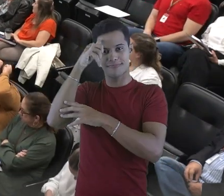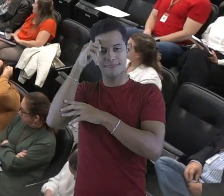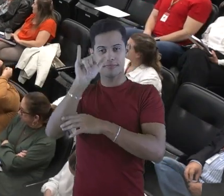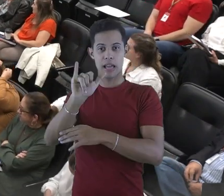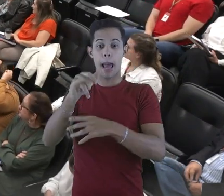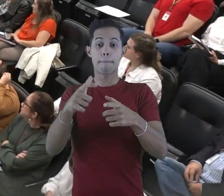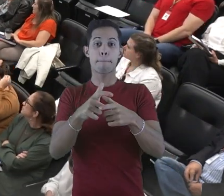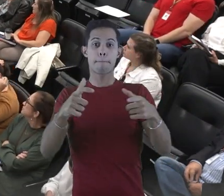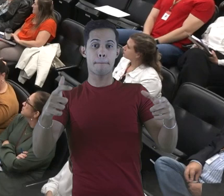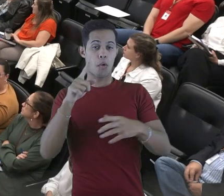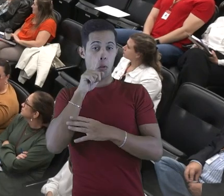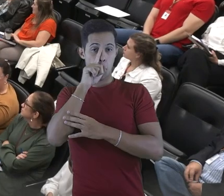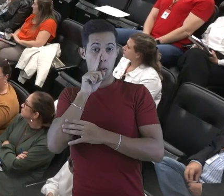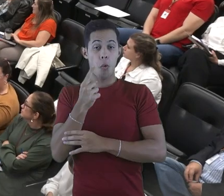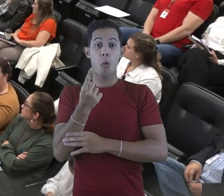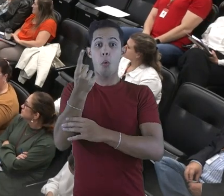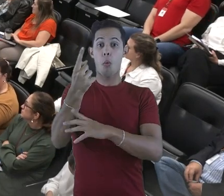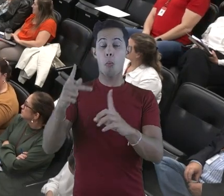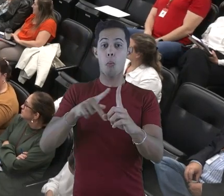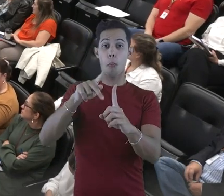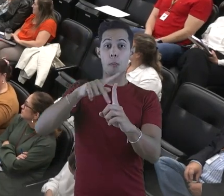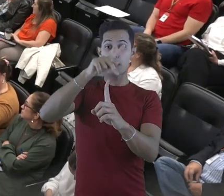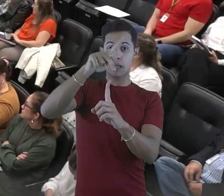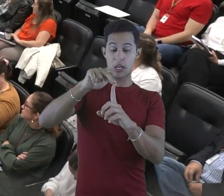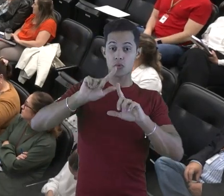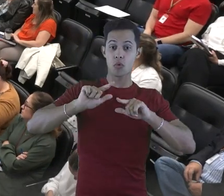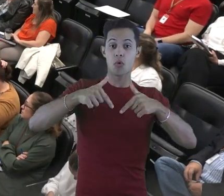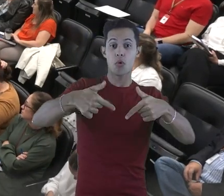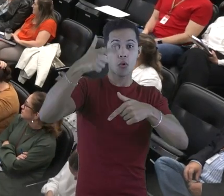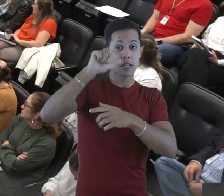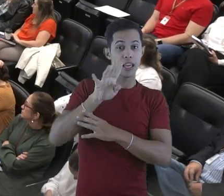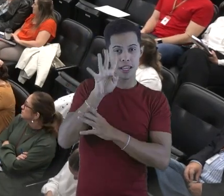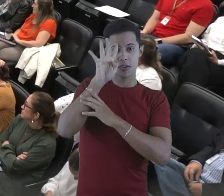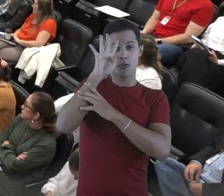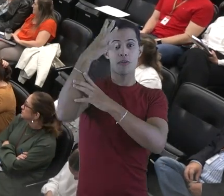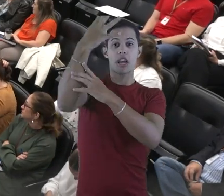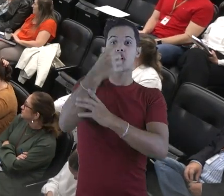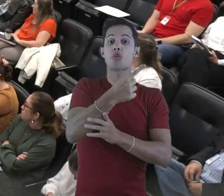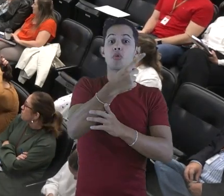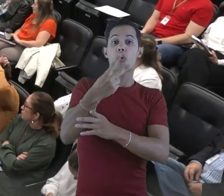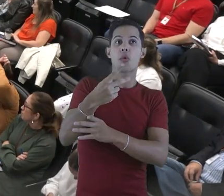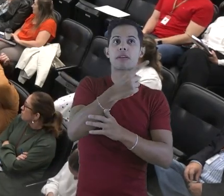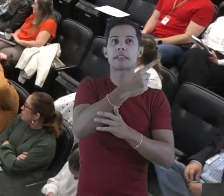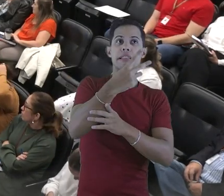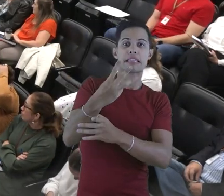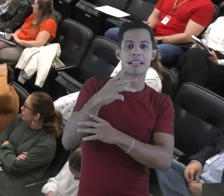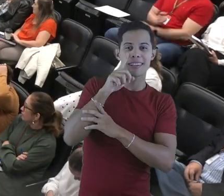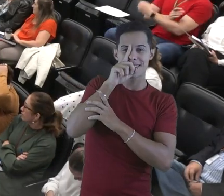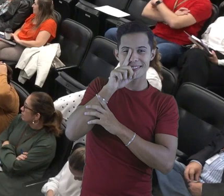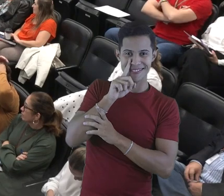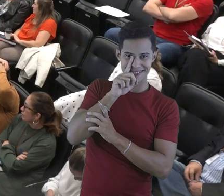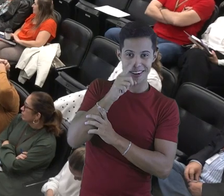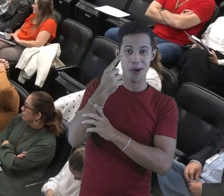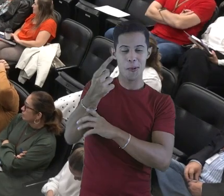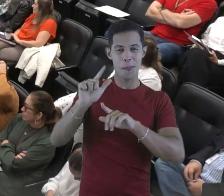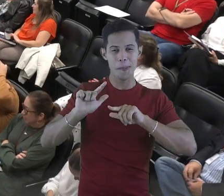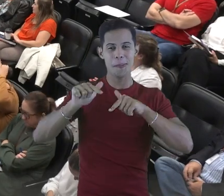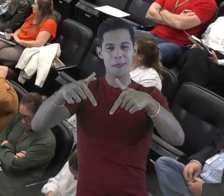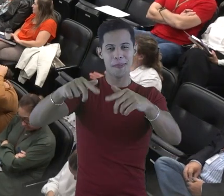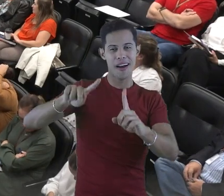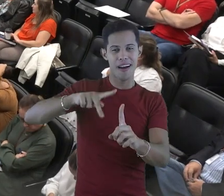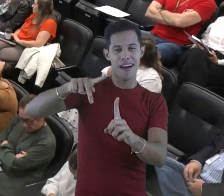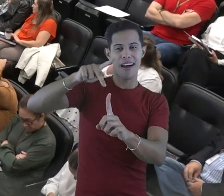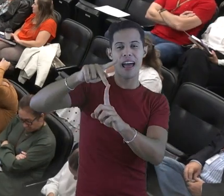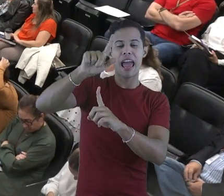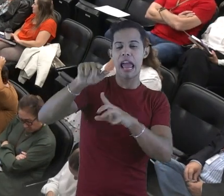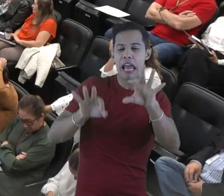então não tem que se assustar porque às vezes um plano de ação é elaboração de uma política de privacidade elaboração de um plano de resposta a